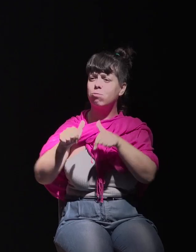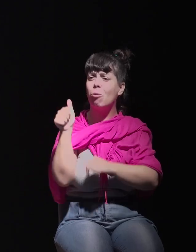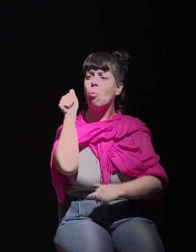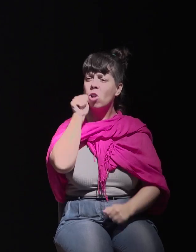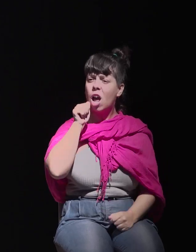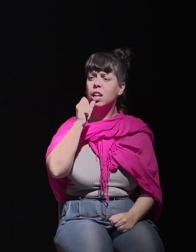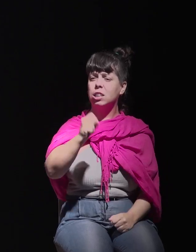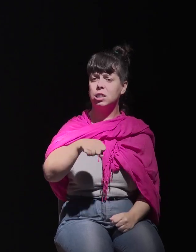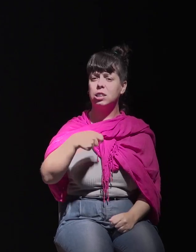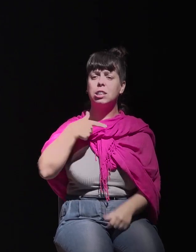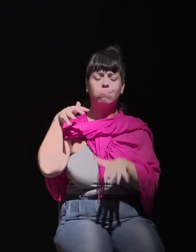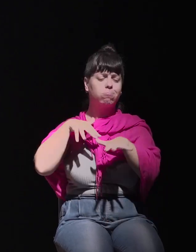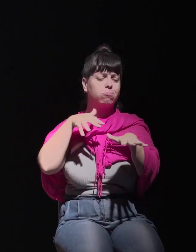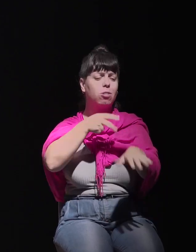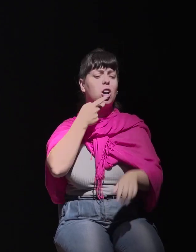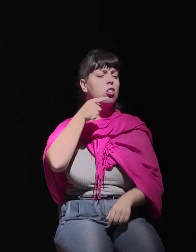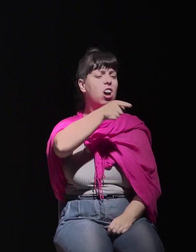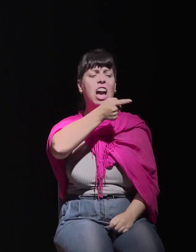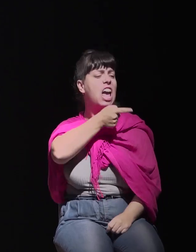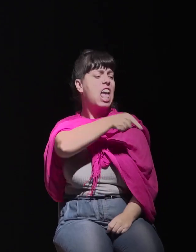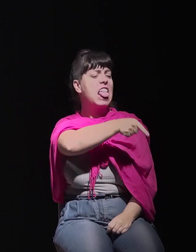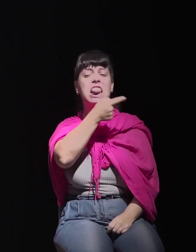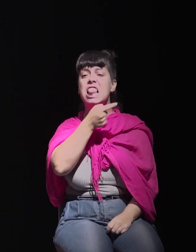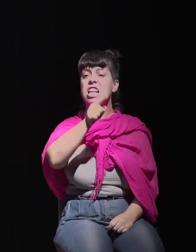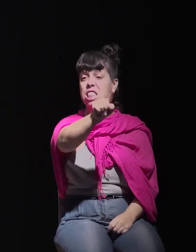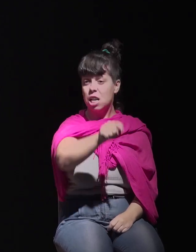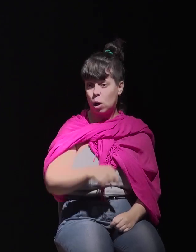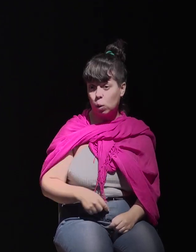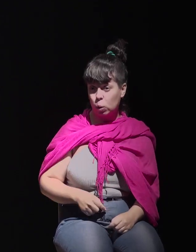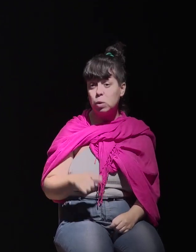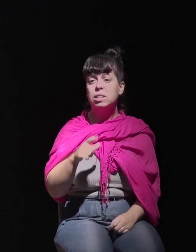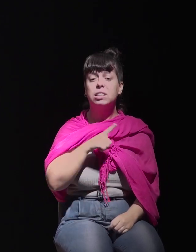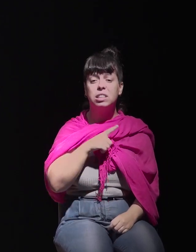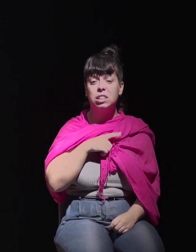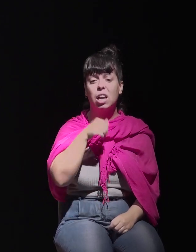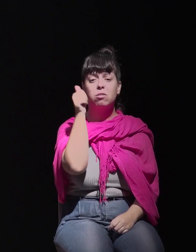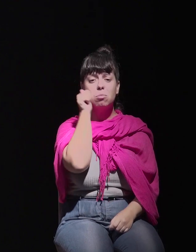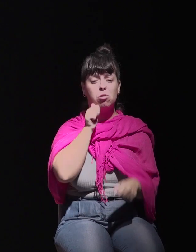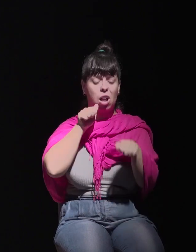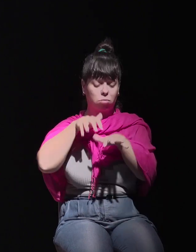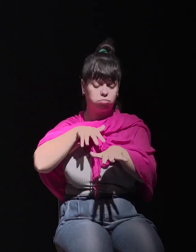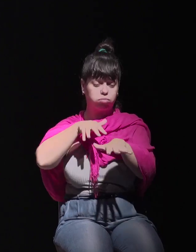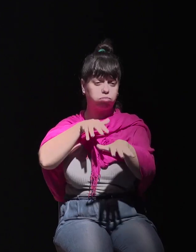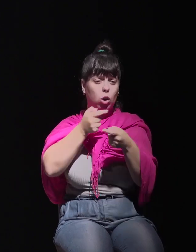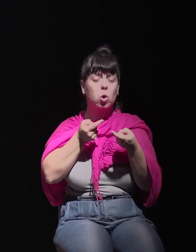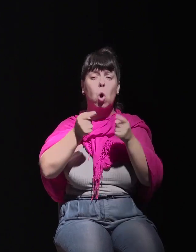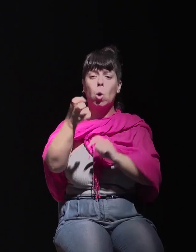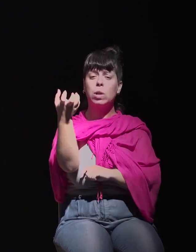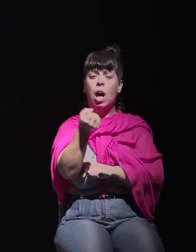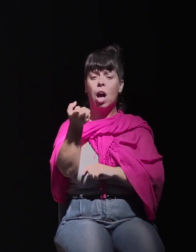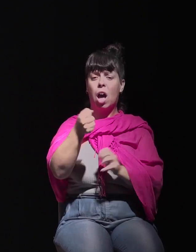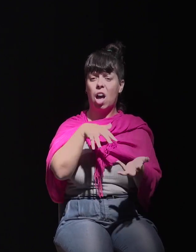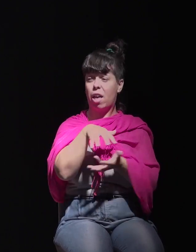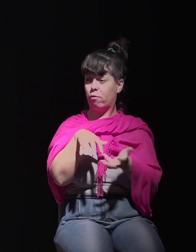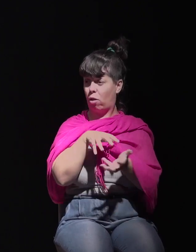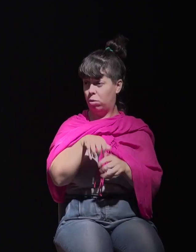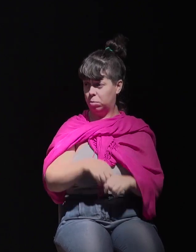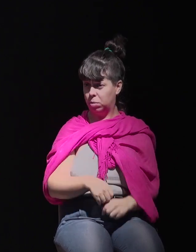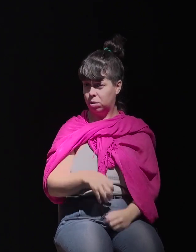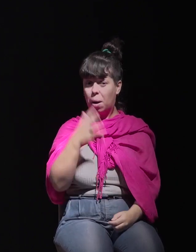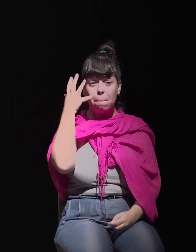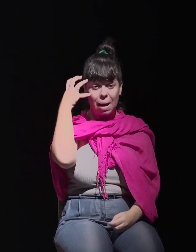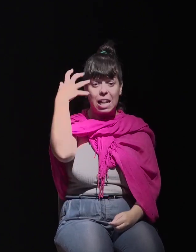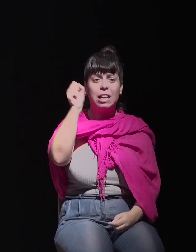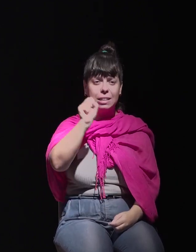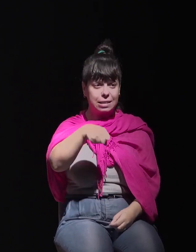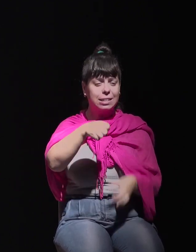ruas dizendo ele não. Nós tivemos as mulheres nas ruas contra a reforma da Previdência. Marielle realmente virou